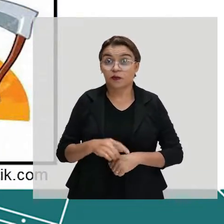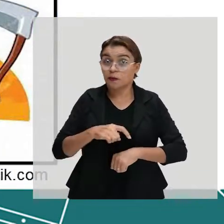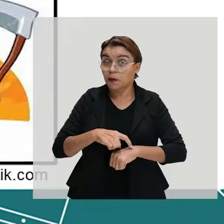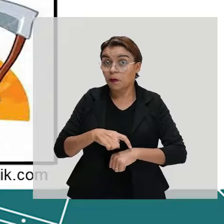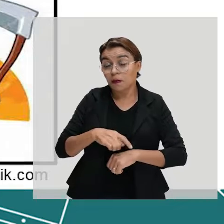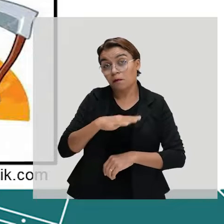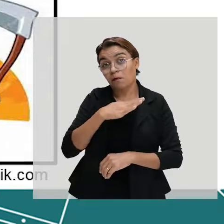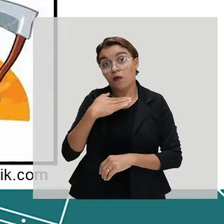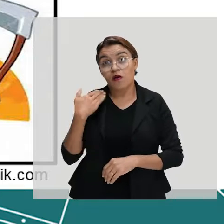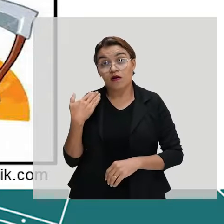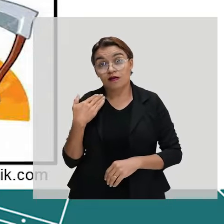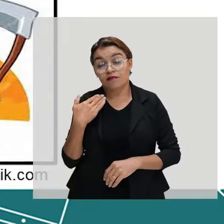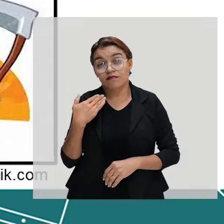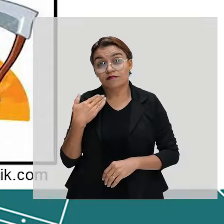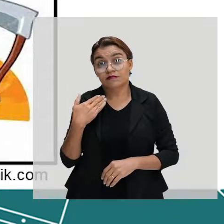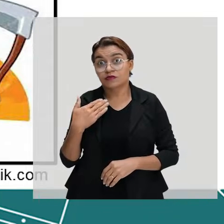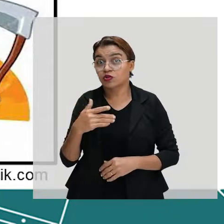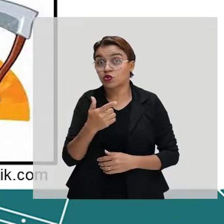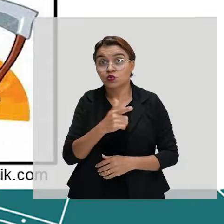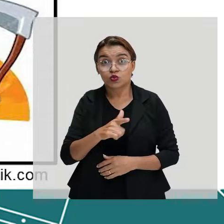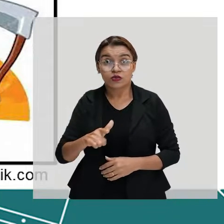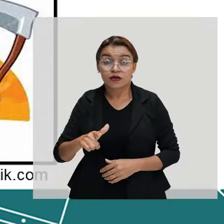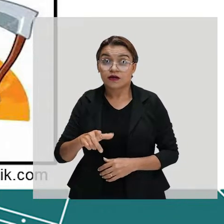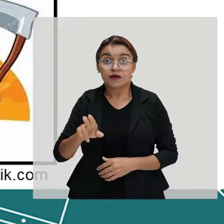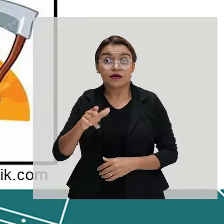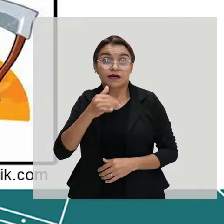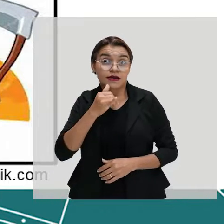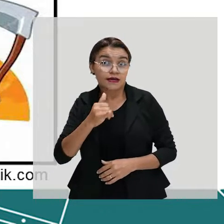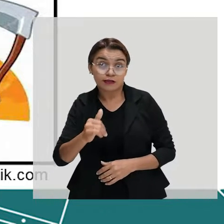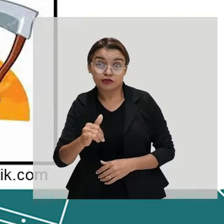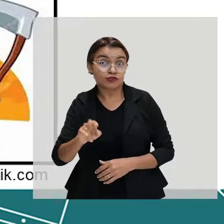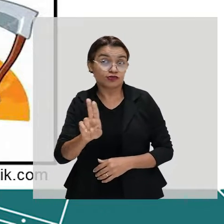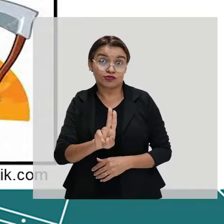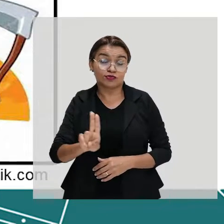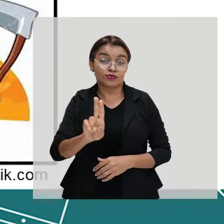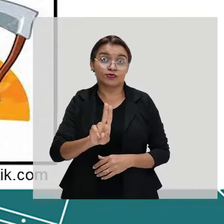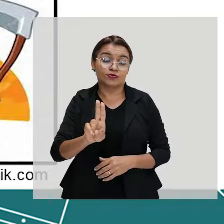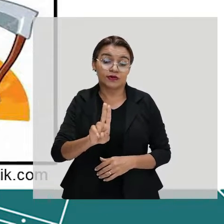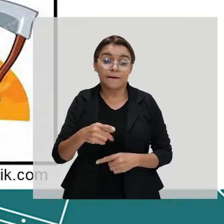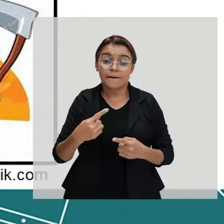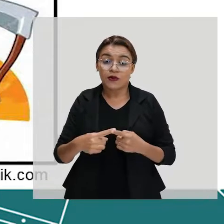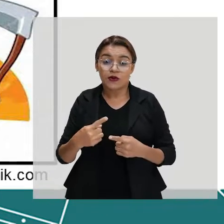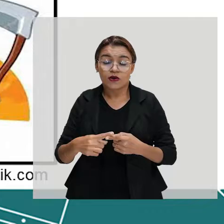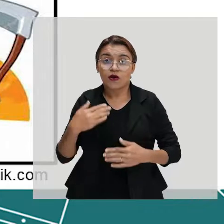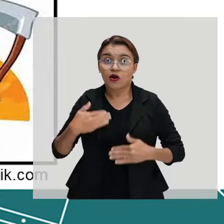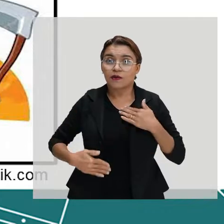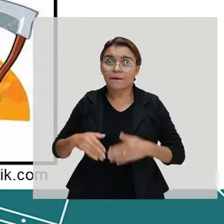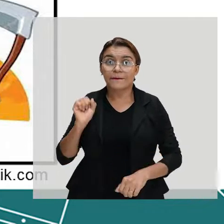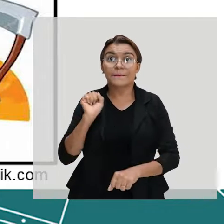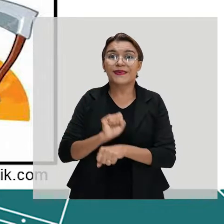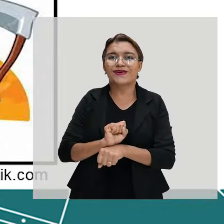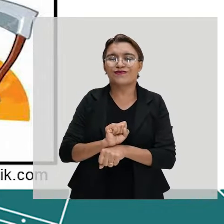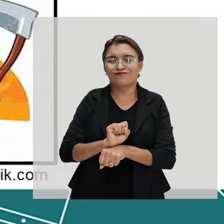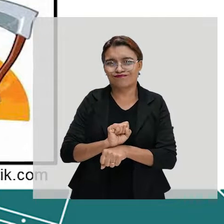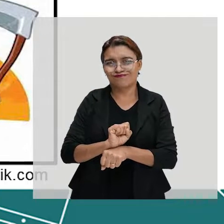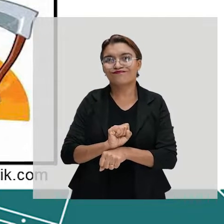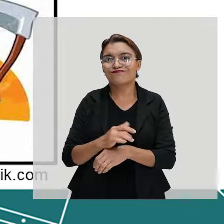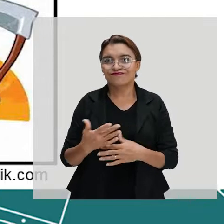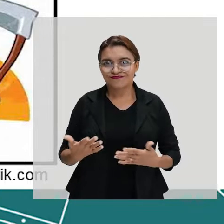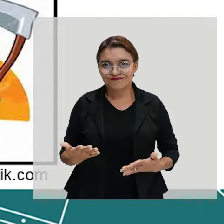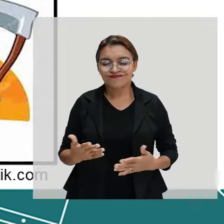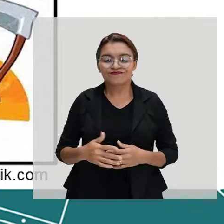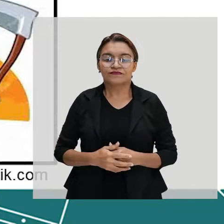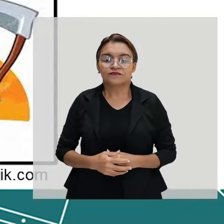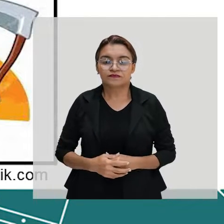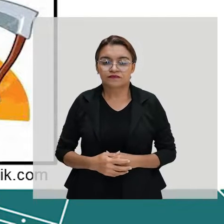morreu você não vai ter mais gasta né jetko porque o seu organismo ali parou parou por completo